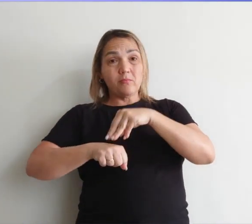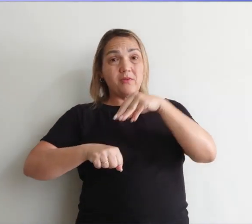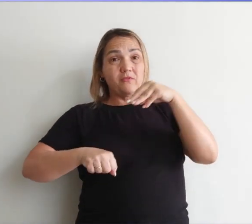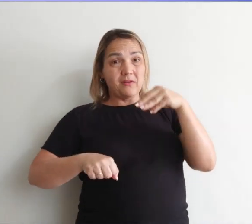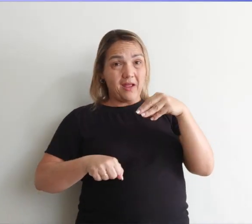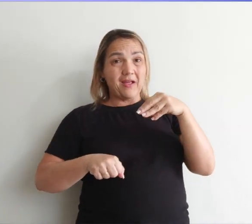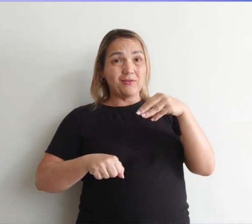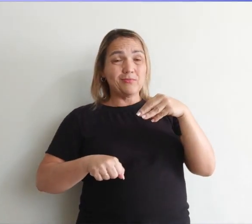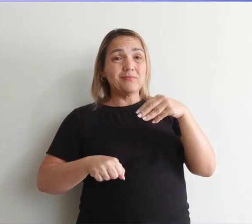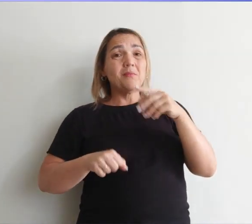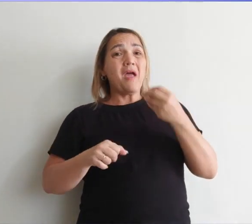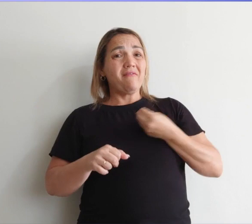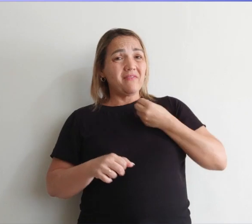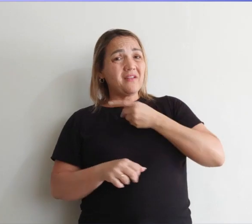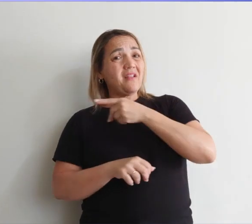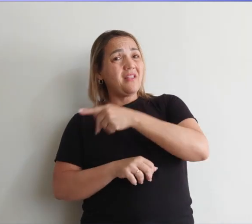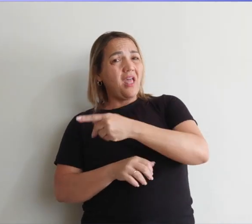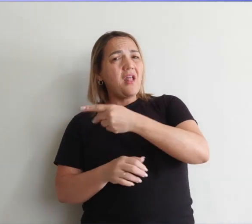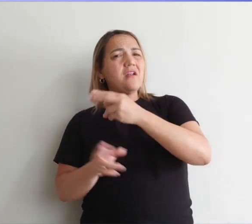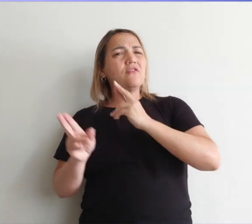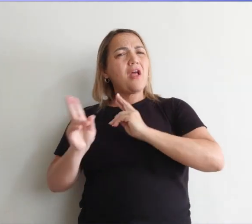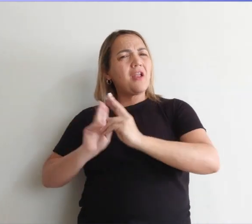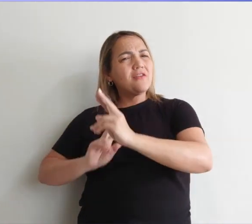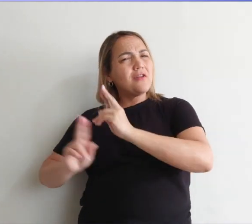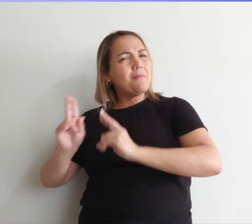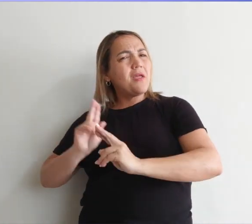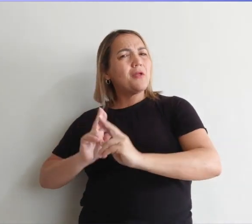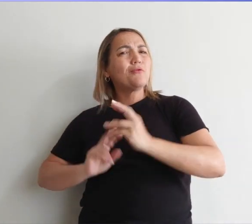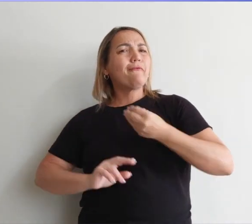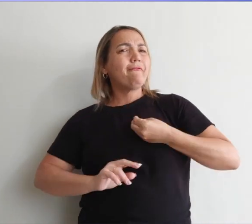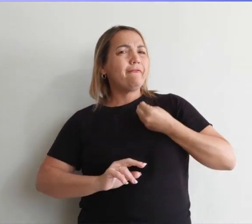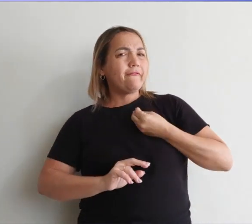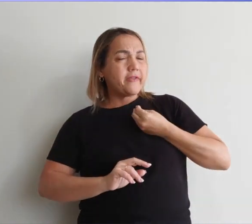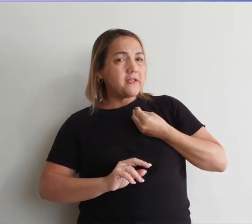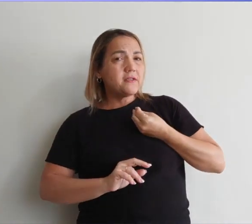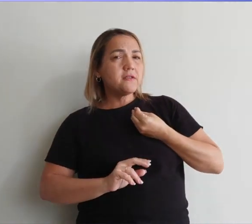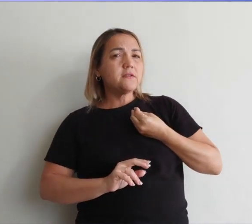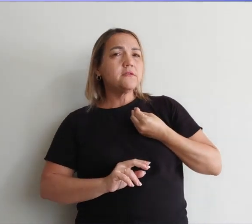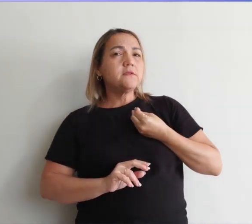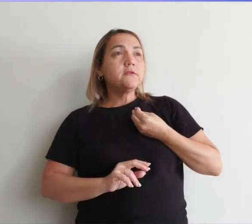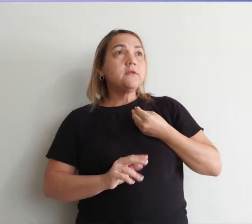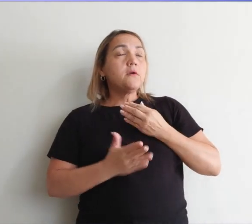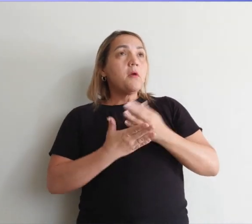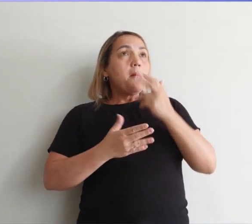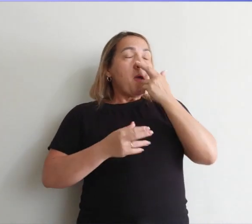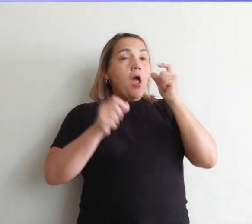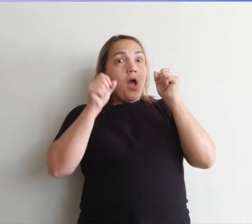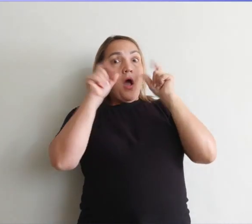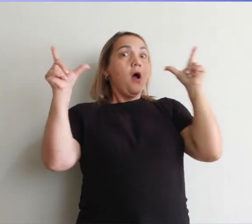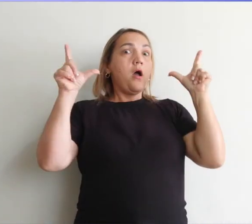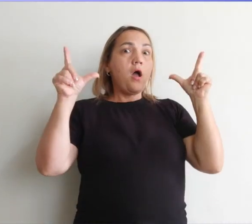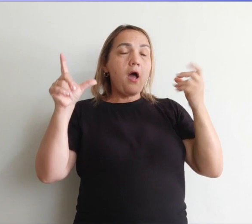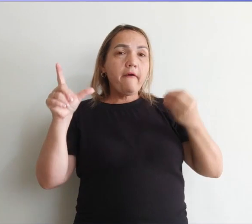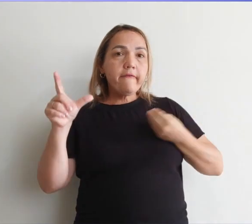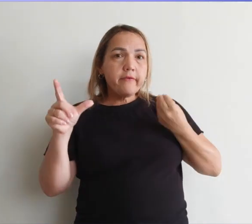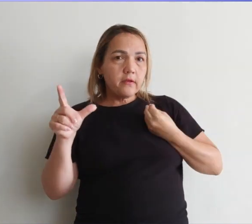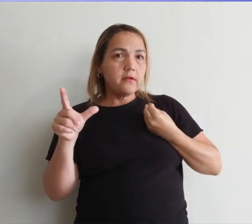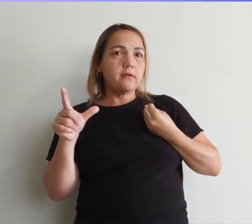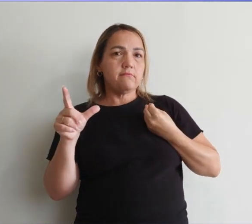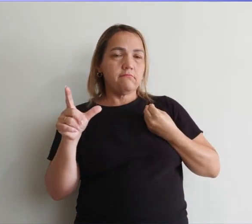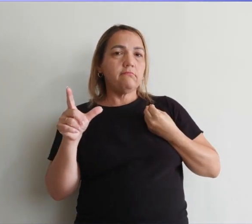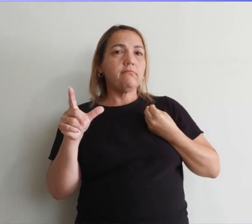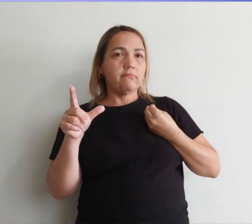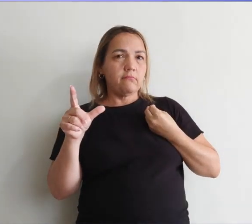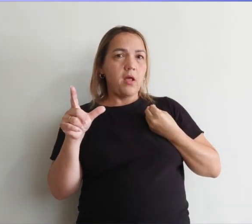mestrado, questões pessoais também, de relacionamentos, de vida, né? E você começa a acordar mais para a vida começa a te